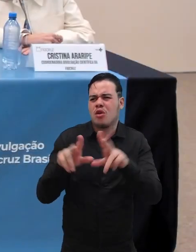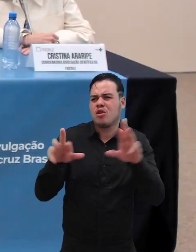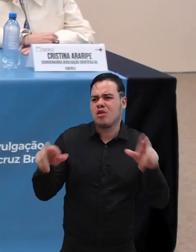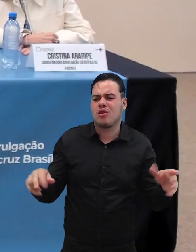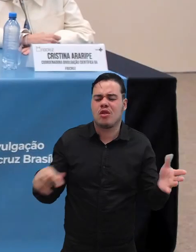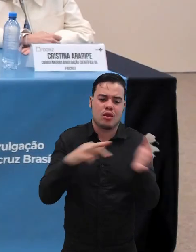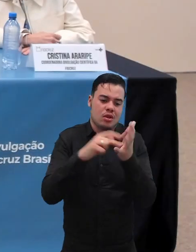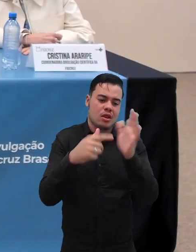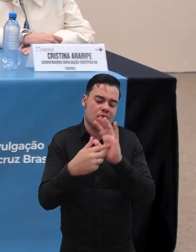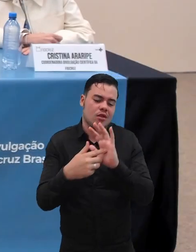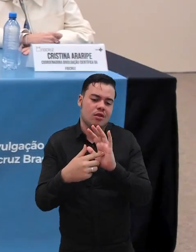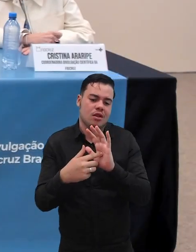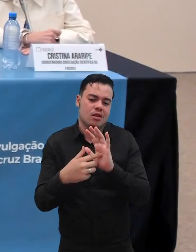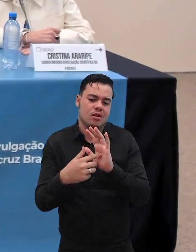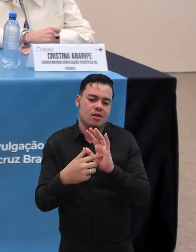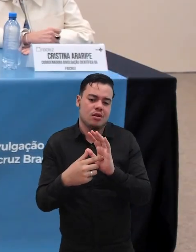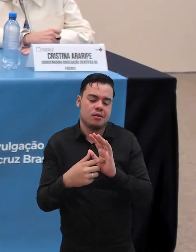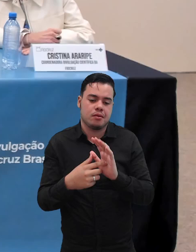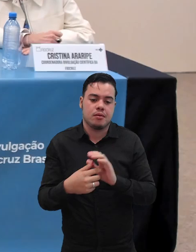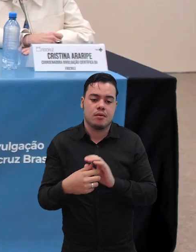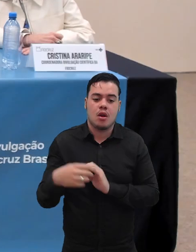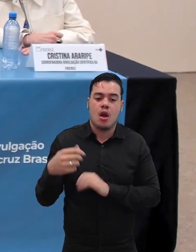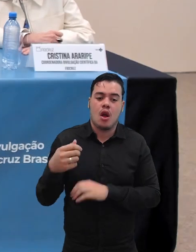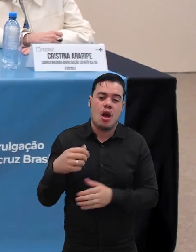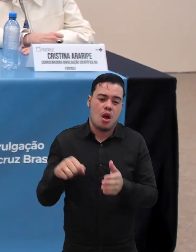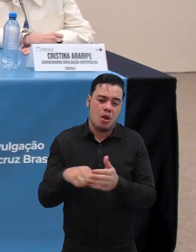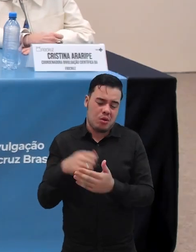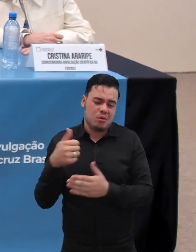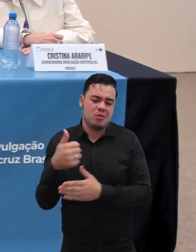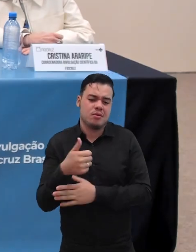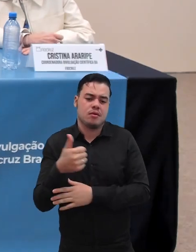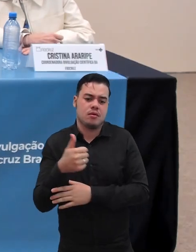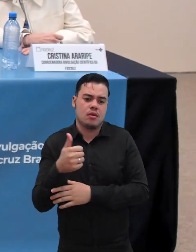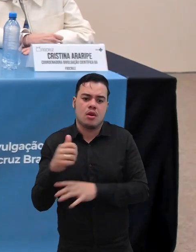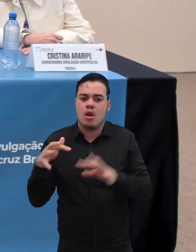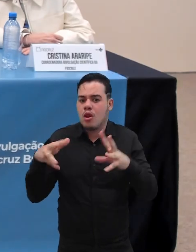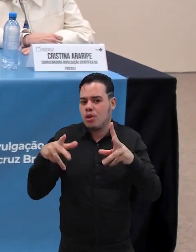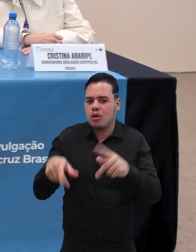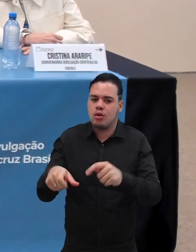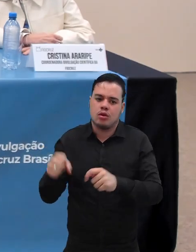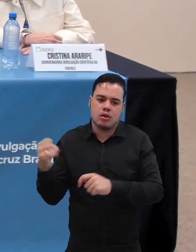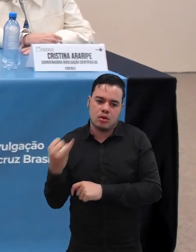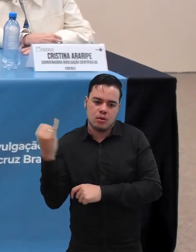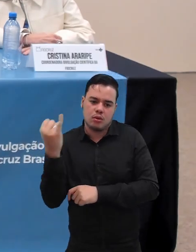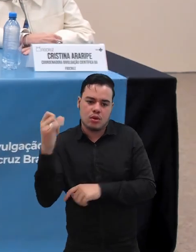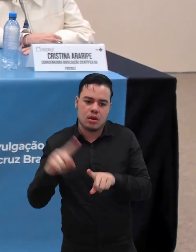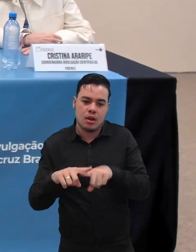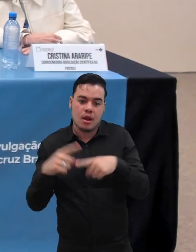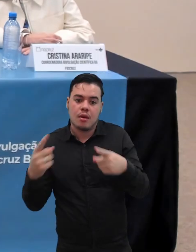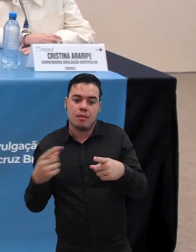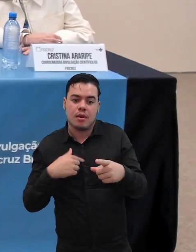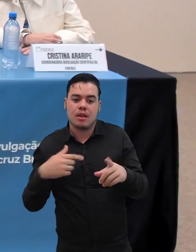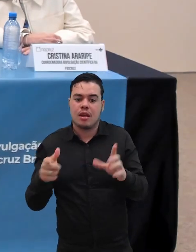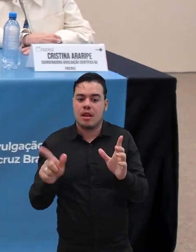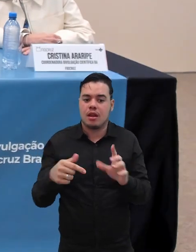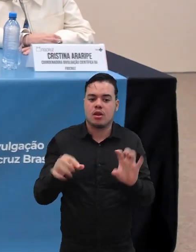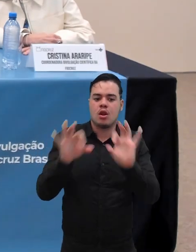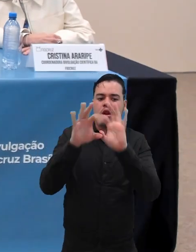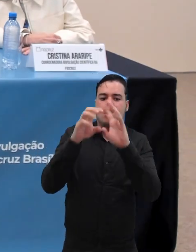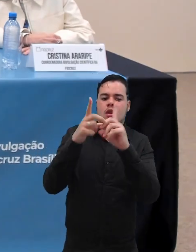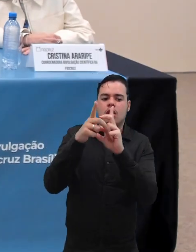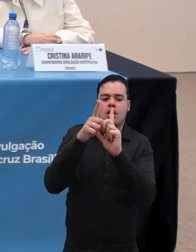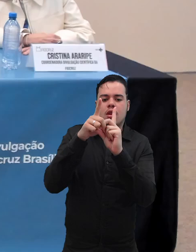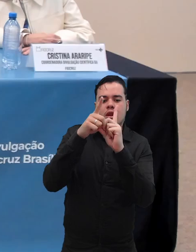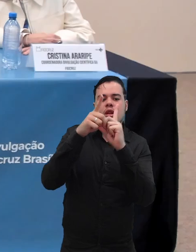significados, né? E o principal, assim, todos são importantes, mas assim, é de democratização do acesso